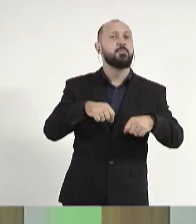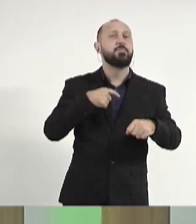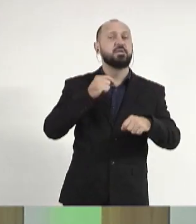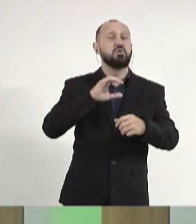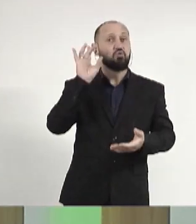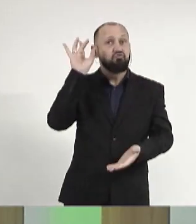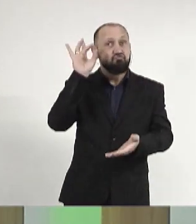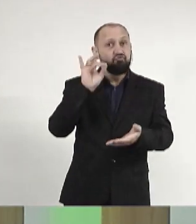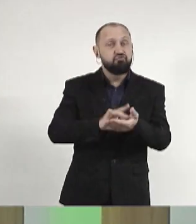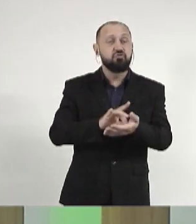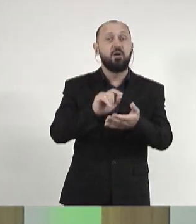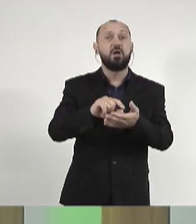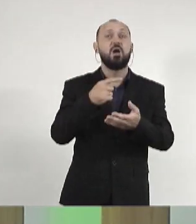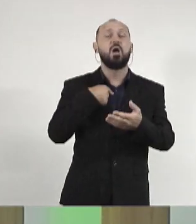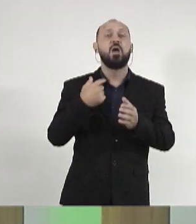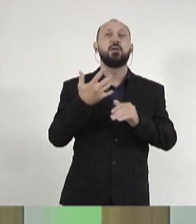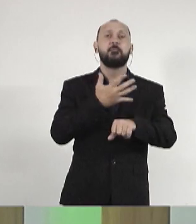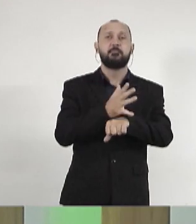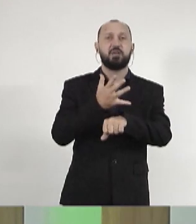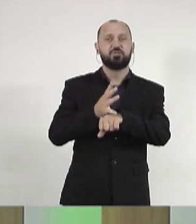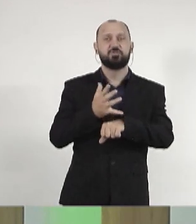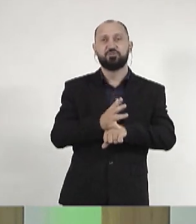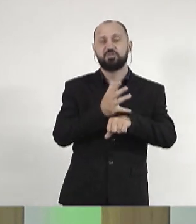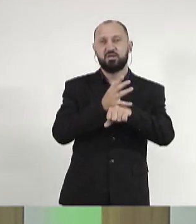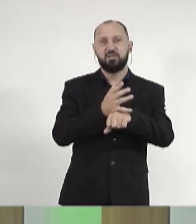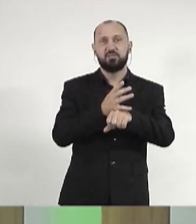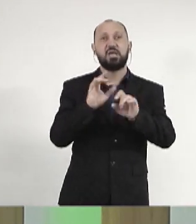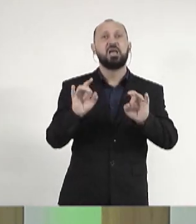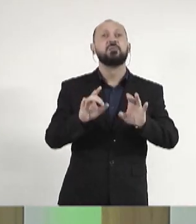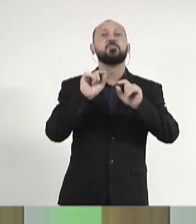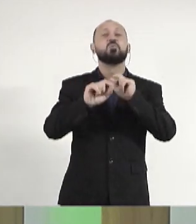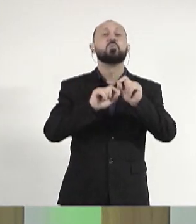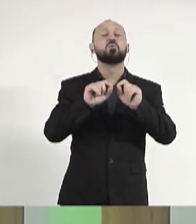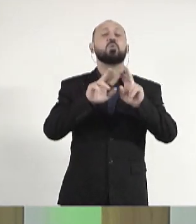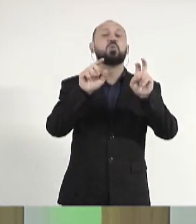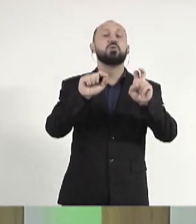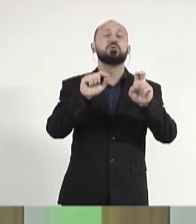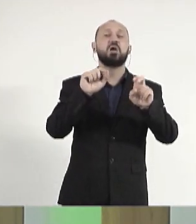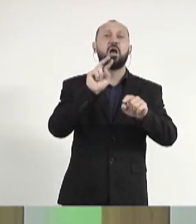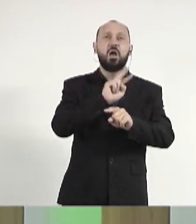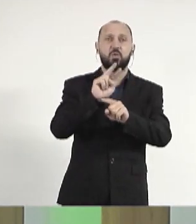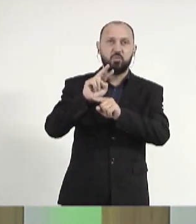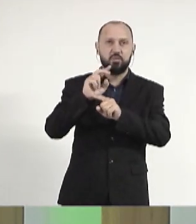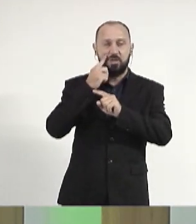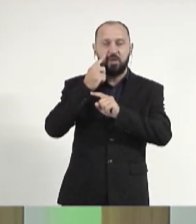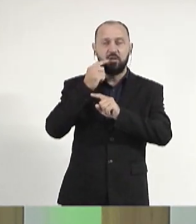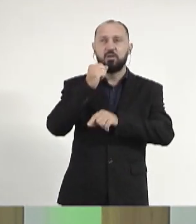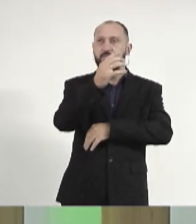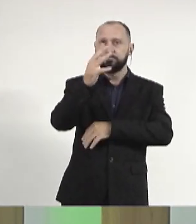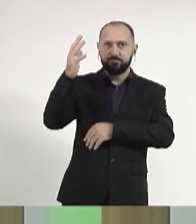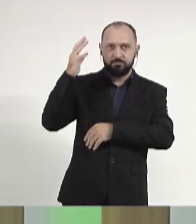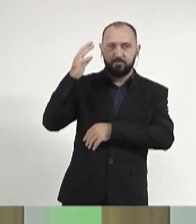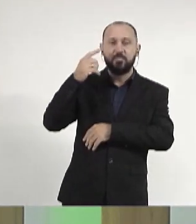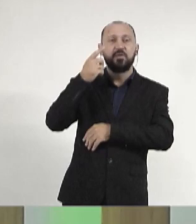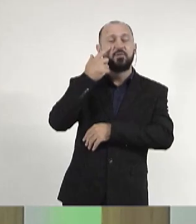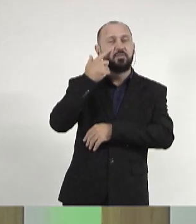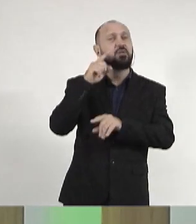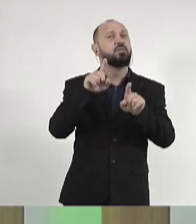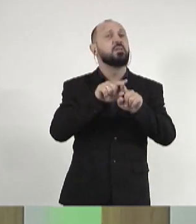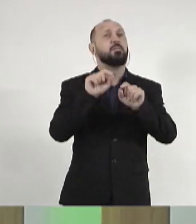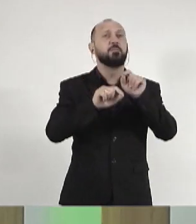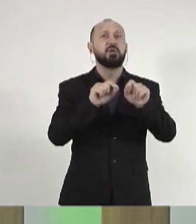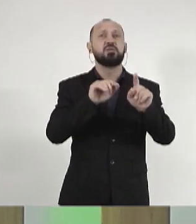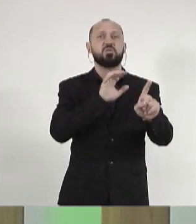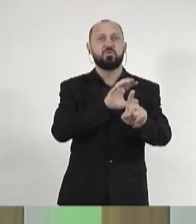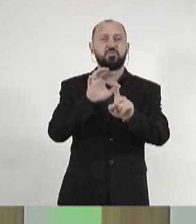ser efetivamente colocadas em prática, especialmente no que diz respeito à preservação ambiental, prevendo também